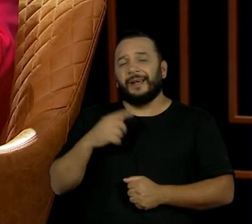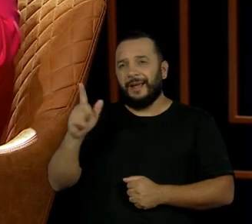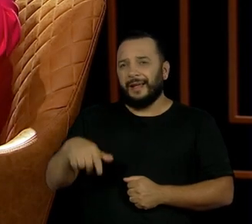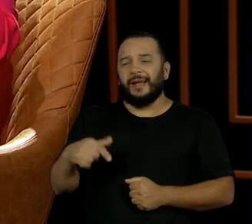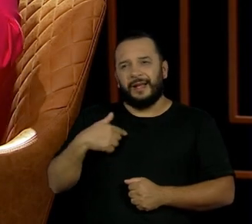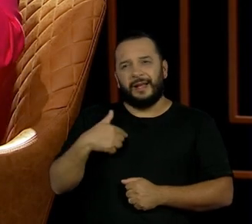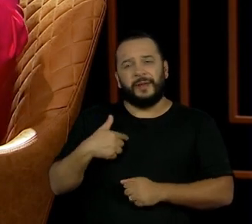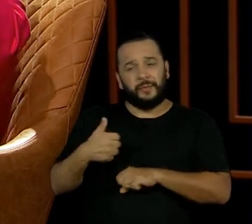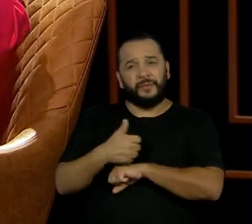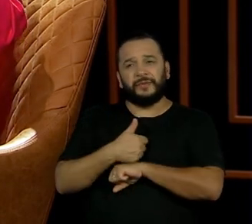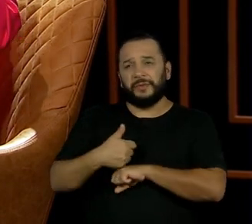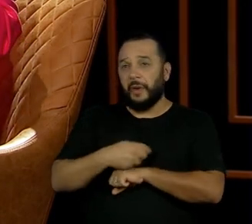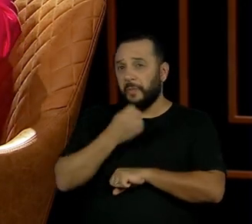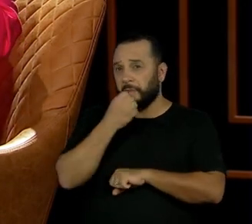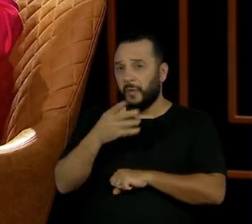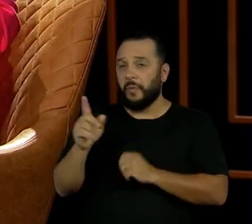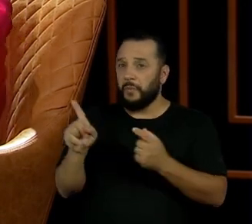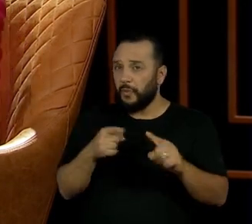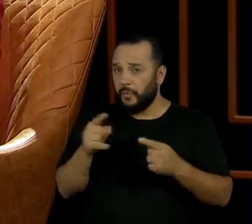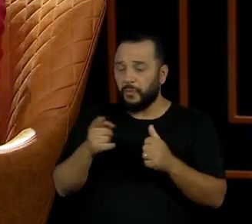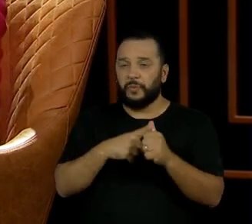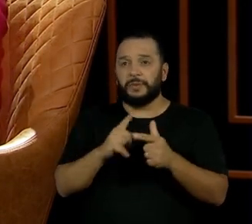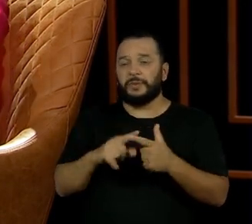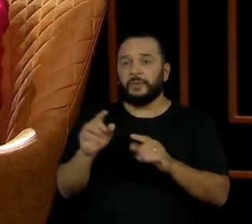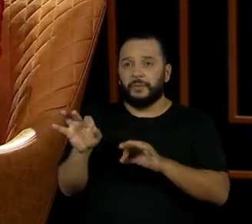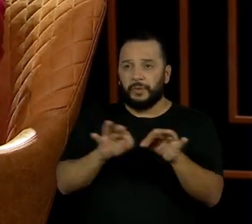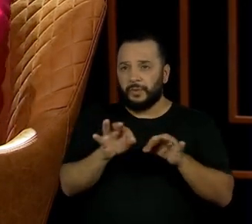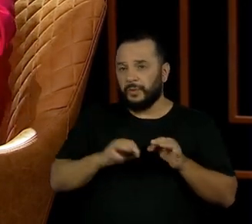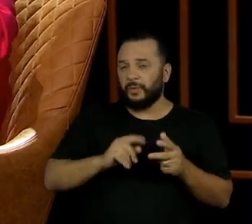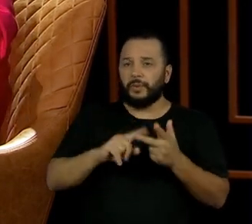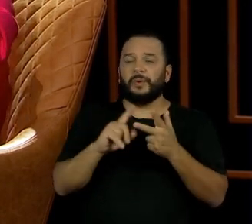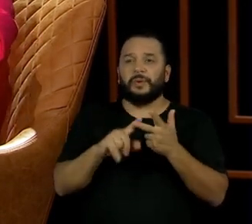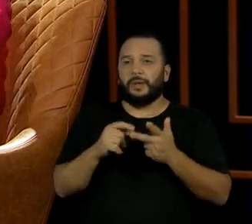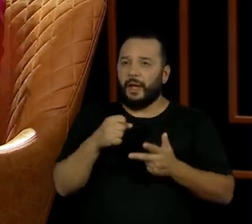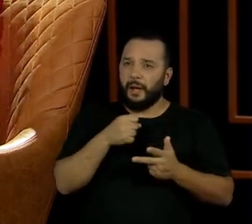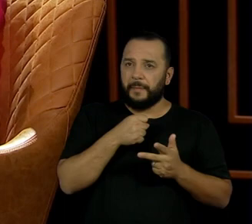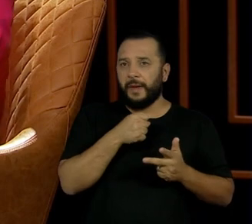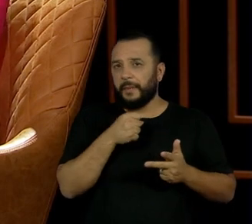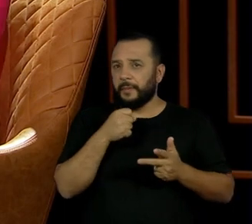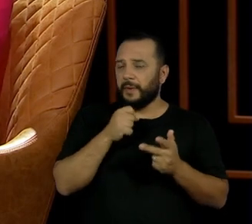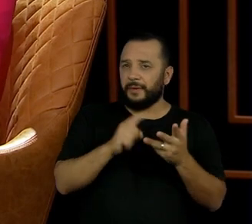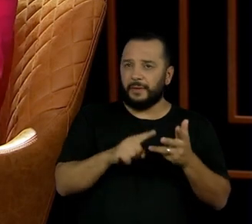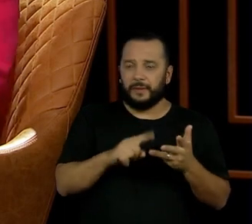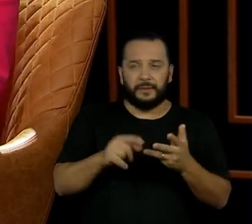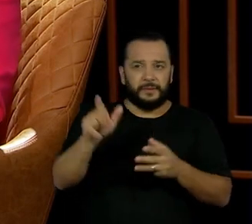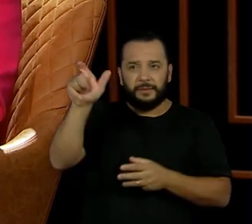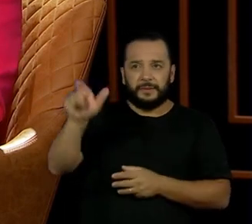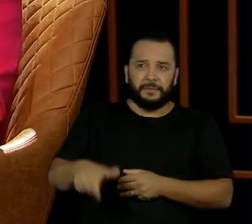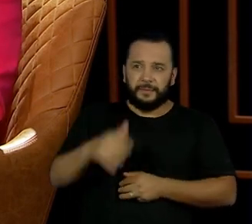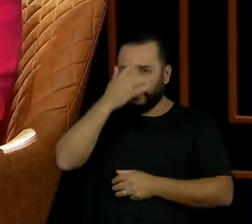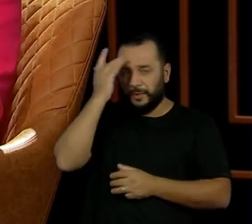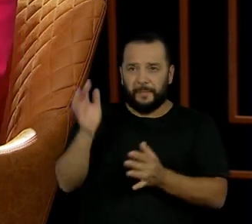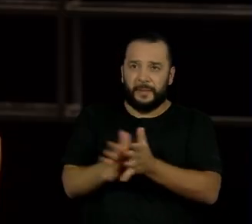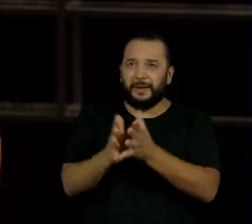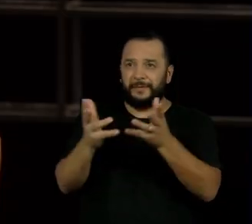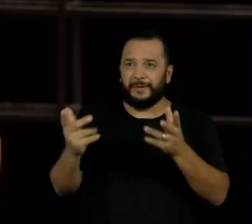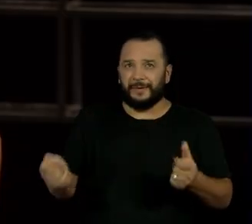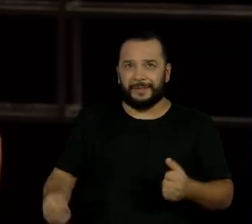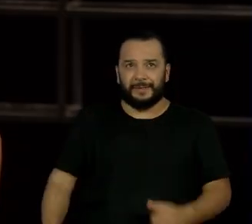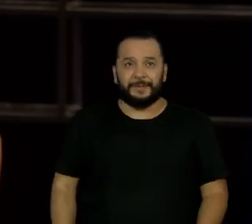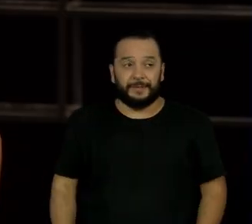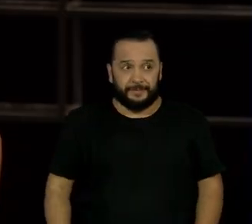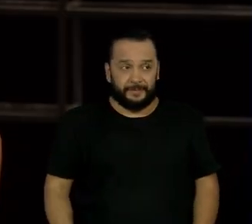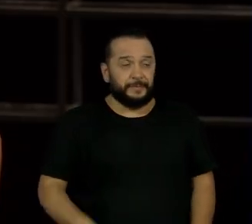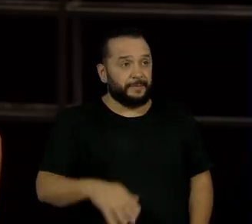como músico como produtor como cantor e como pessoa ele é um grande cara bom